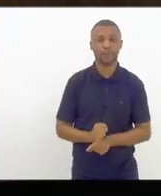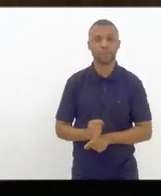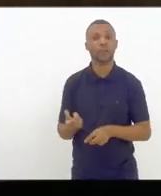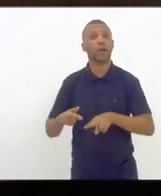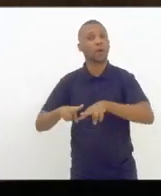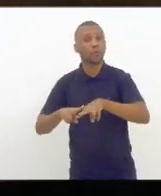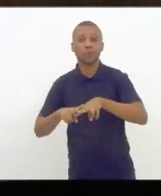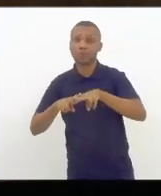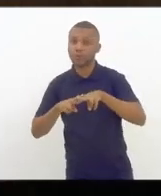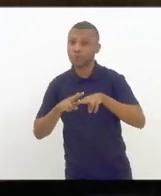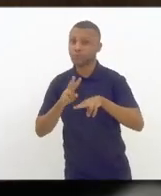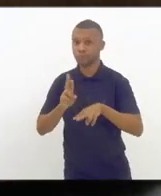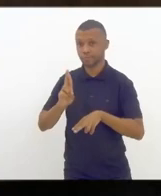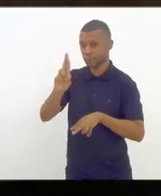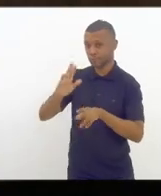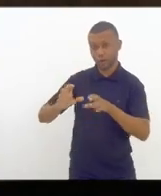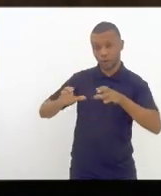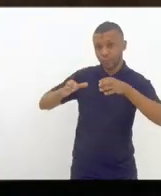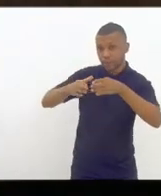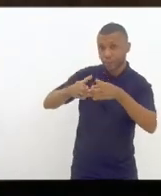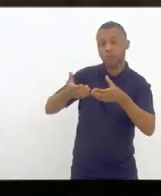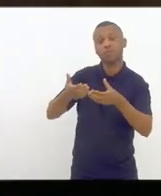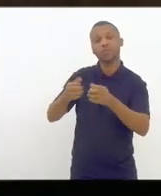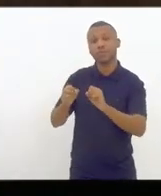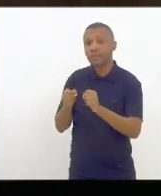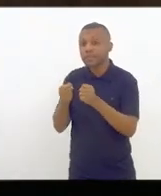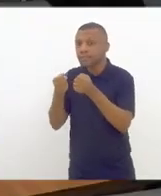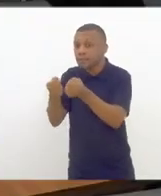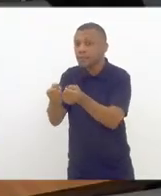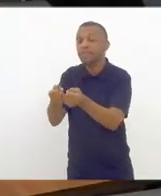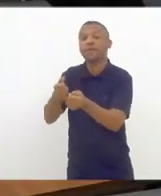Direitos da Mulher, o nosso voto é favorável.